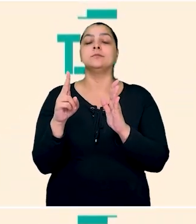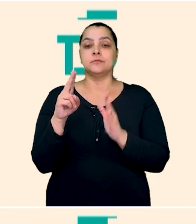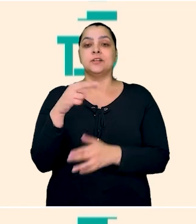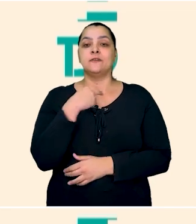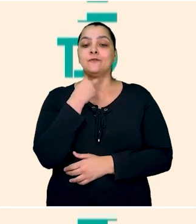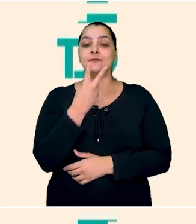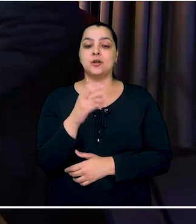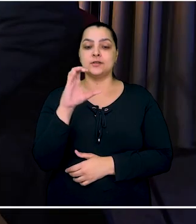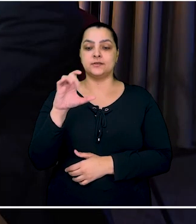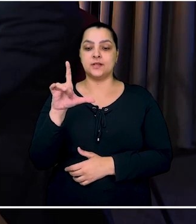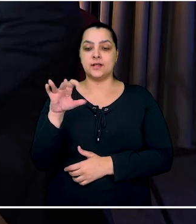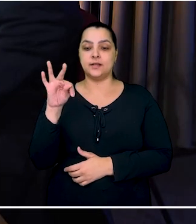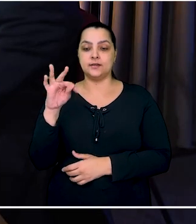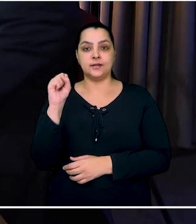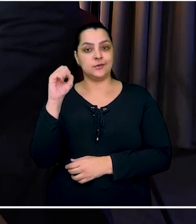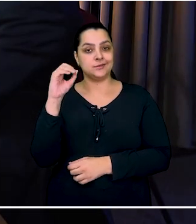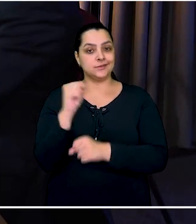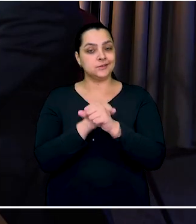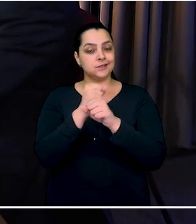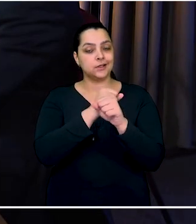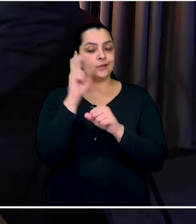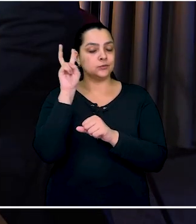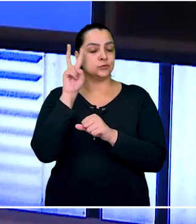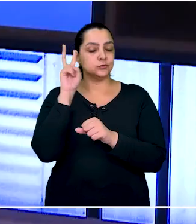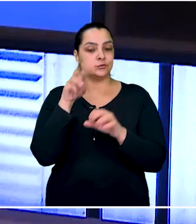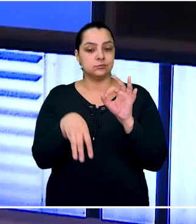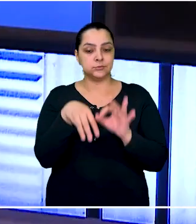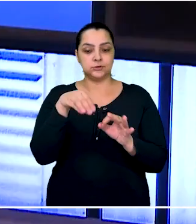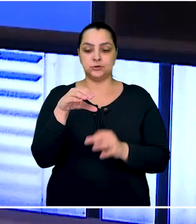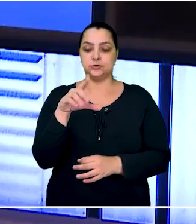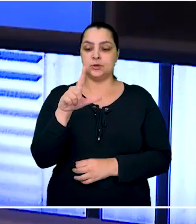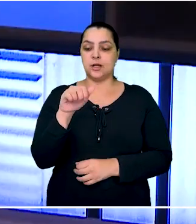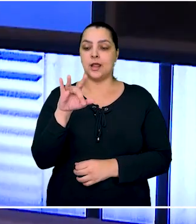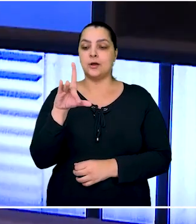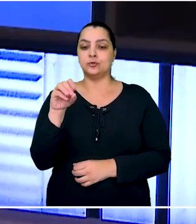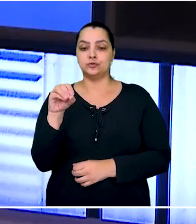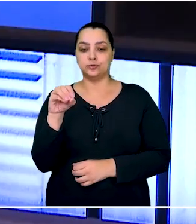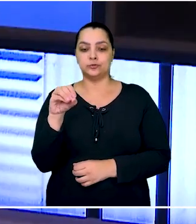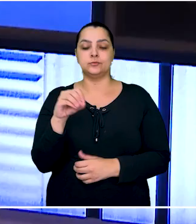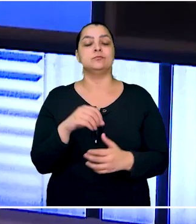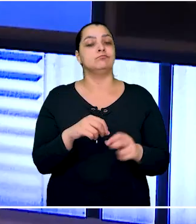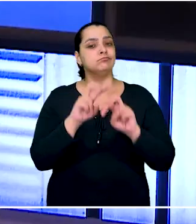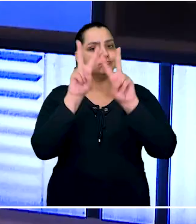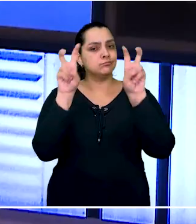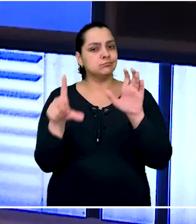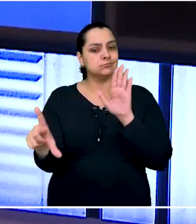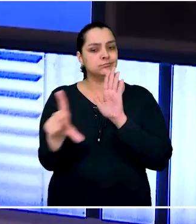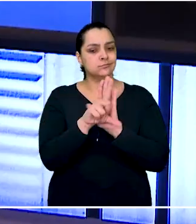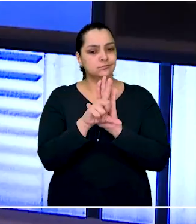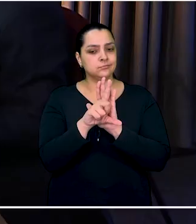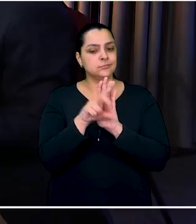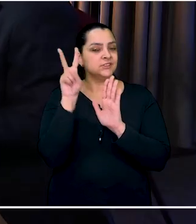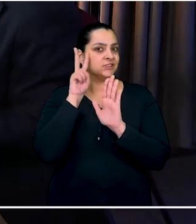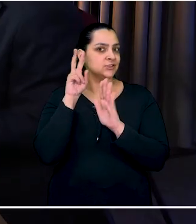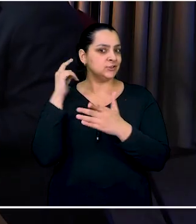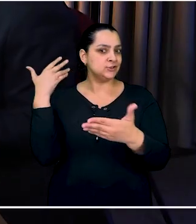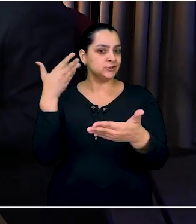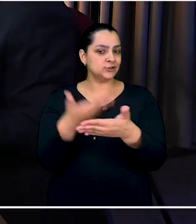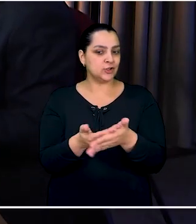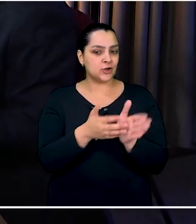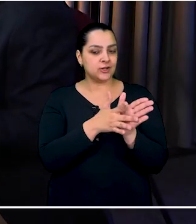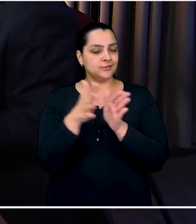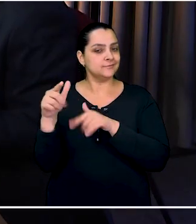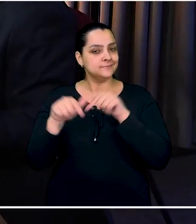videocast Vozes da CLT 80 anos de história. O ministro Cláudio Brandão aborda aspectos legais e históricos